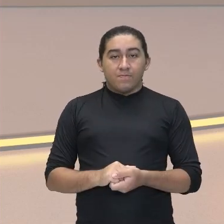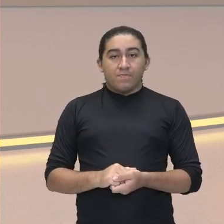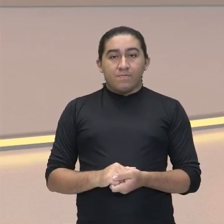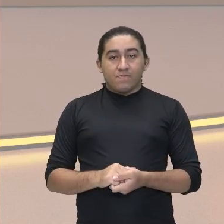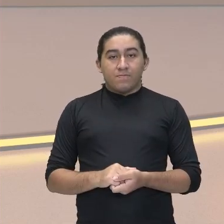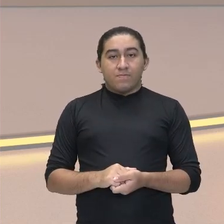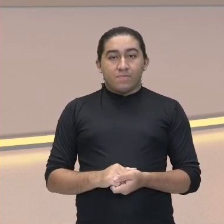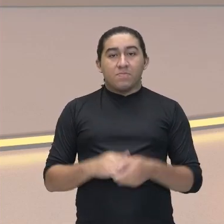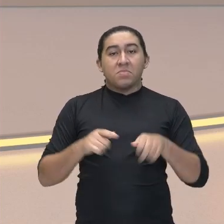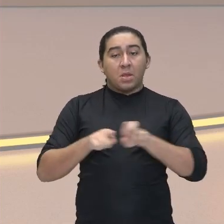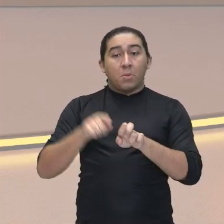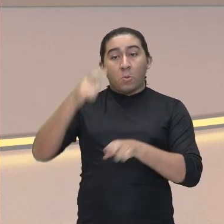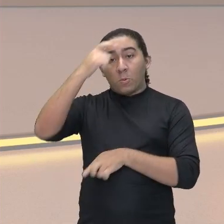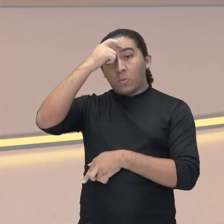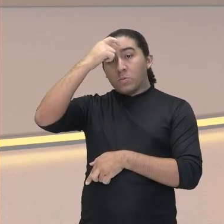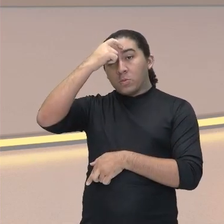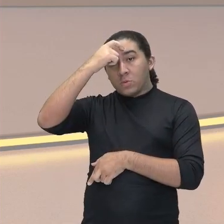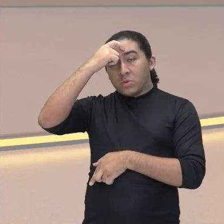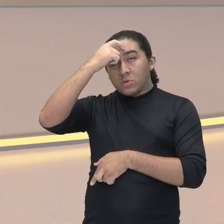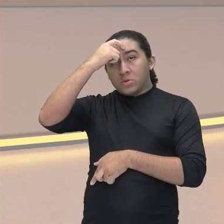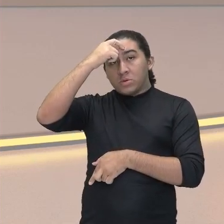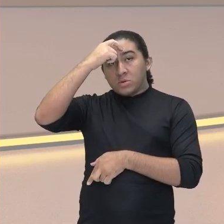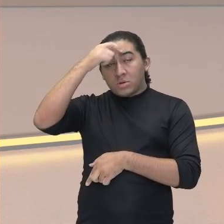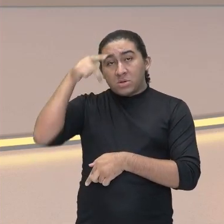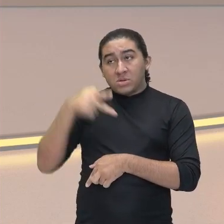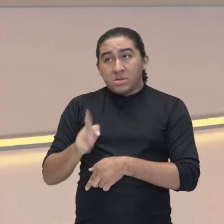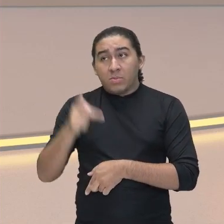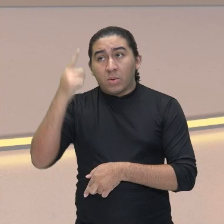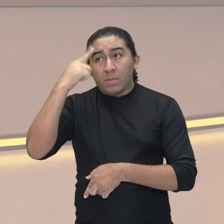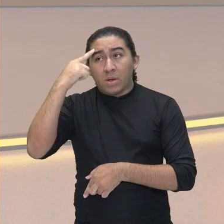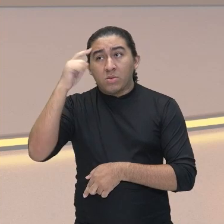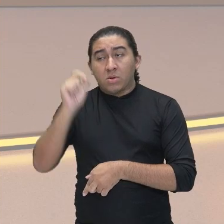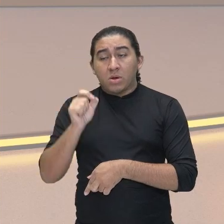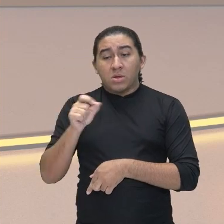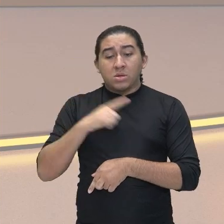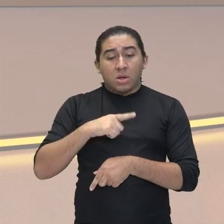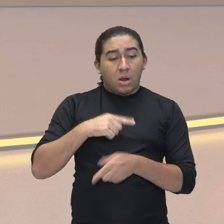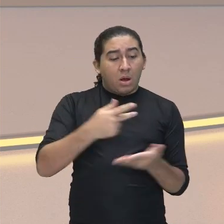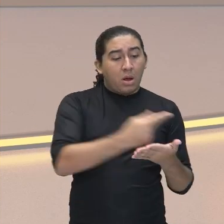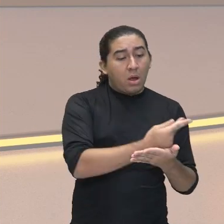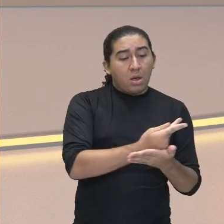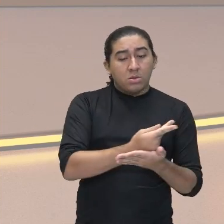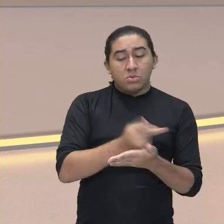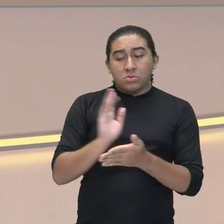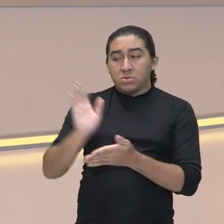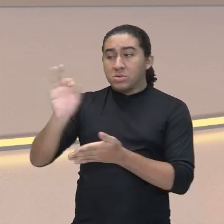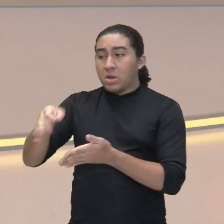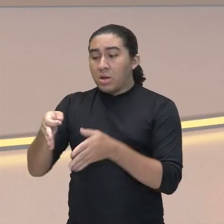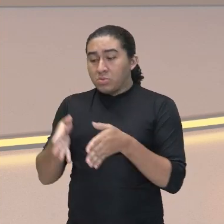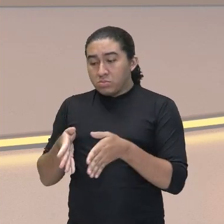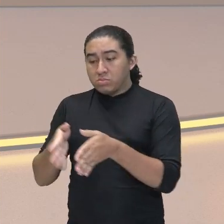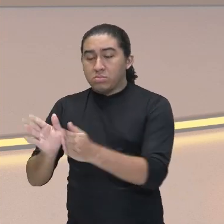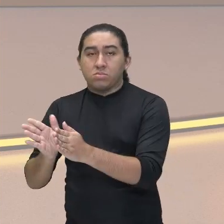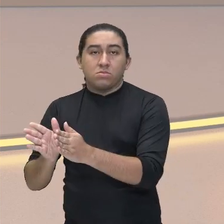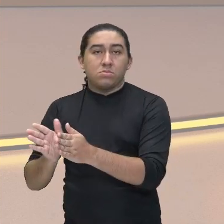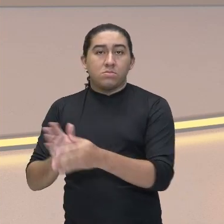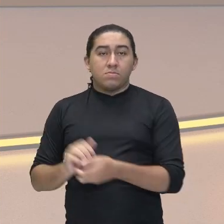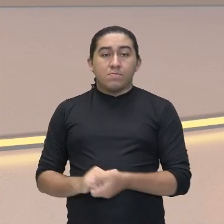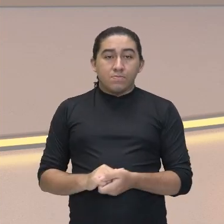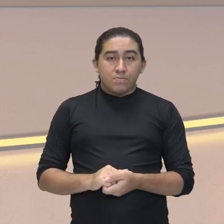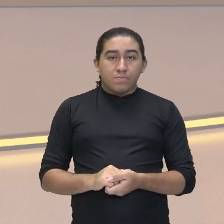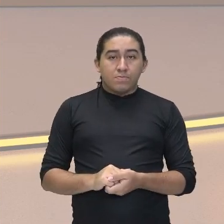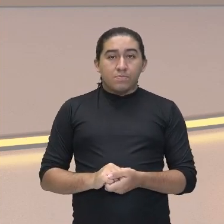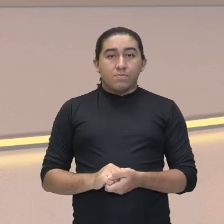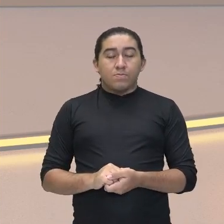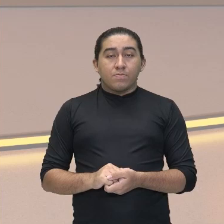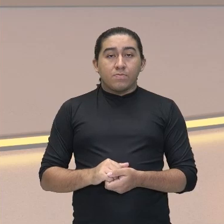minha consciência, me dizendo sempre para fazer a coisa certa. Né? E por Aristóteles, o